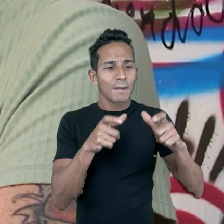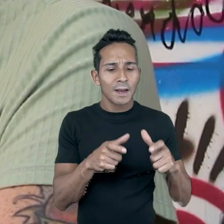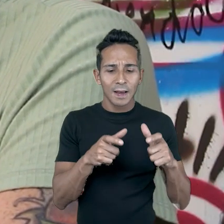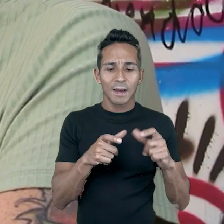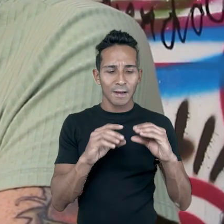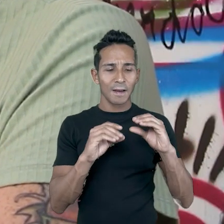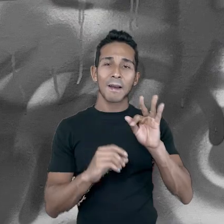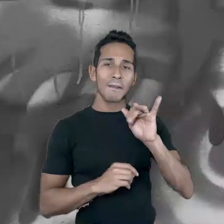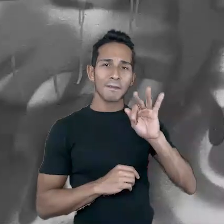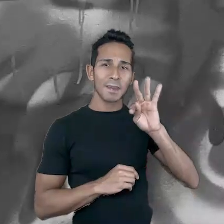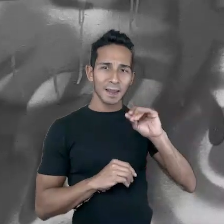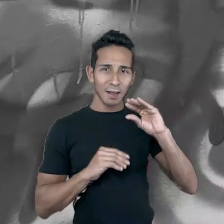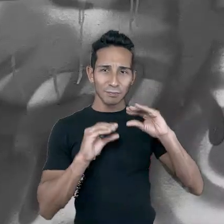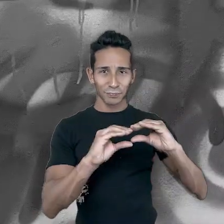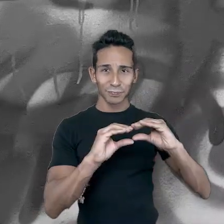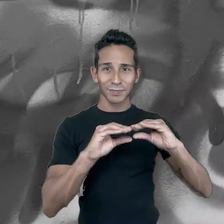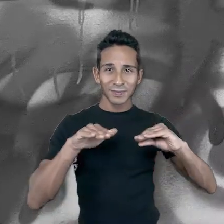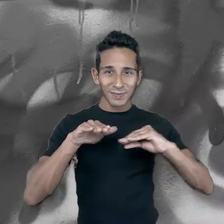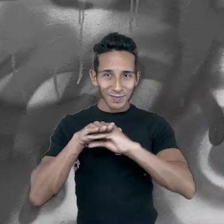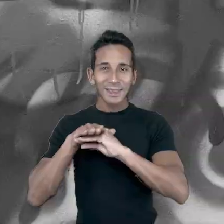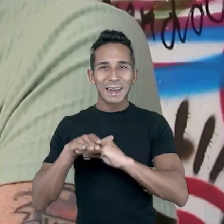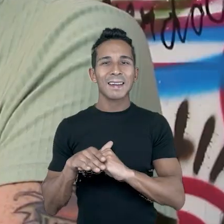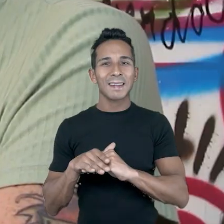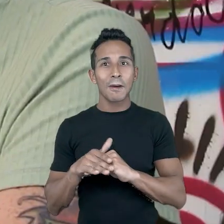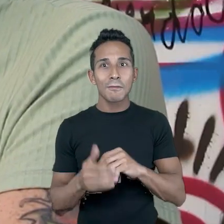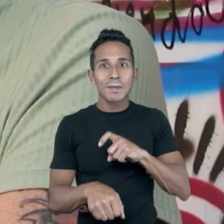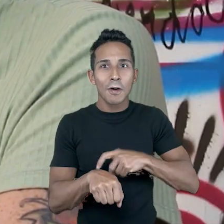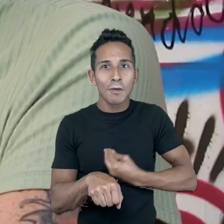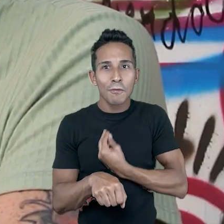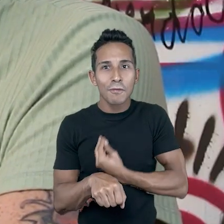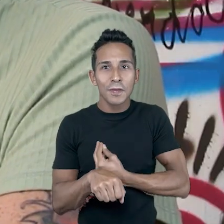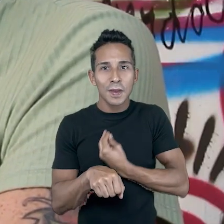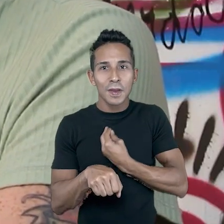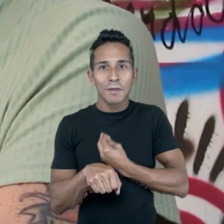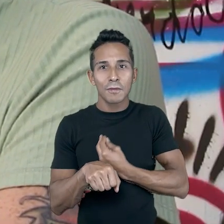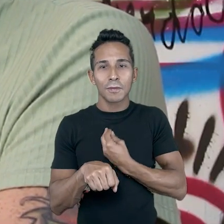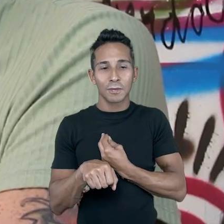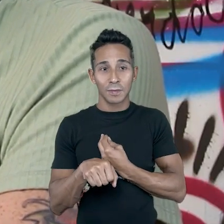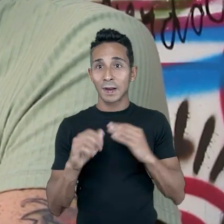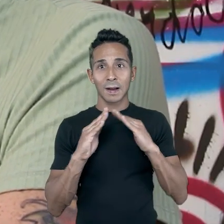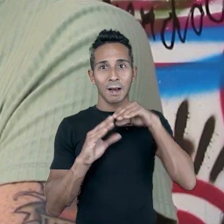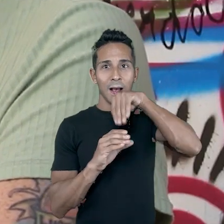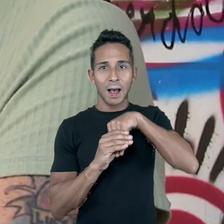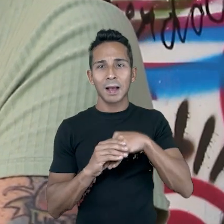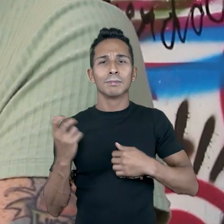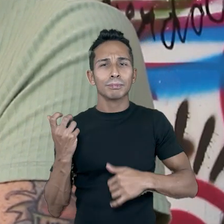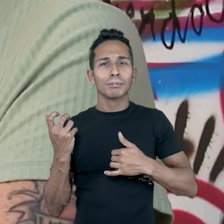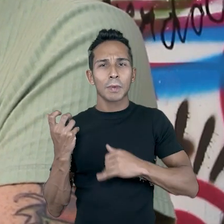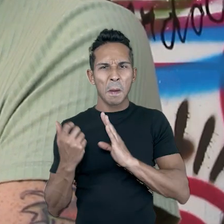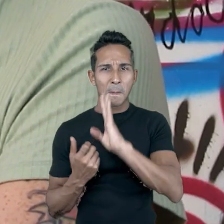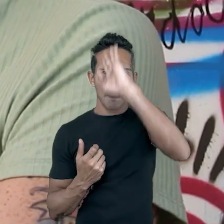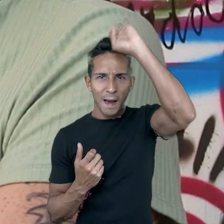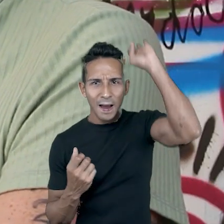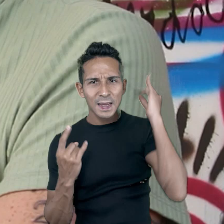para fazer, gravando as fitinhas mesmo, às vezes a gente gravava fitinha ao vivo, sabe, na nossa garagem mesmo, assim,